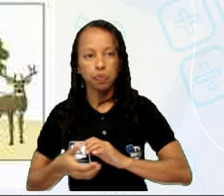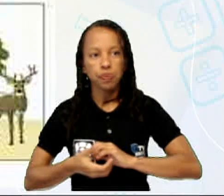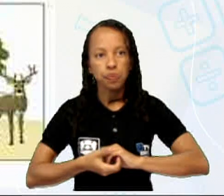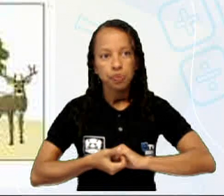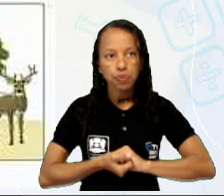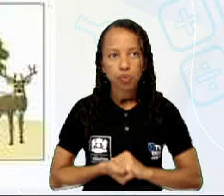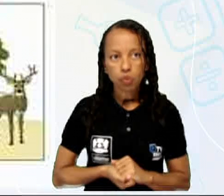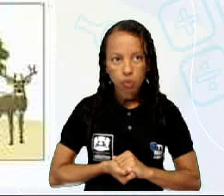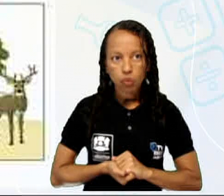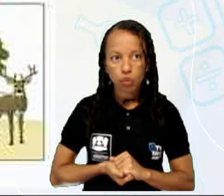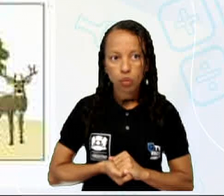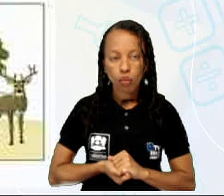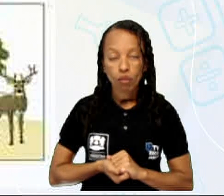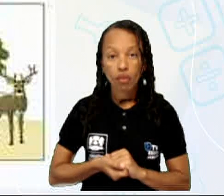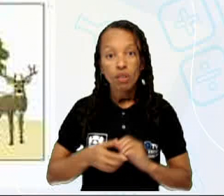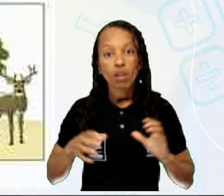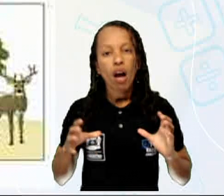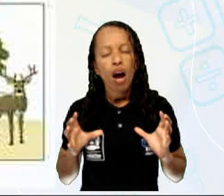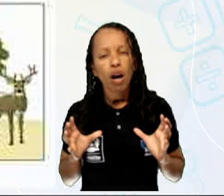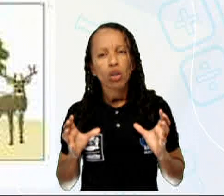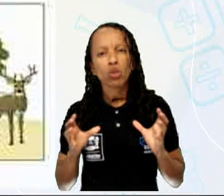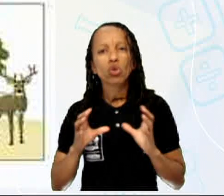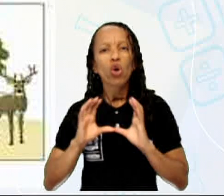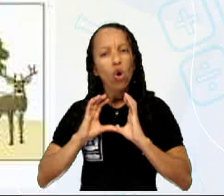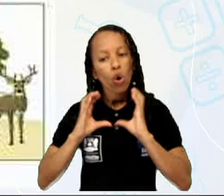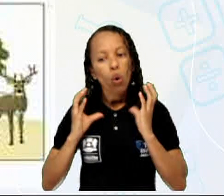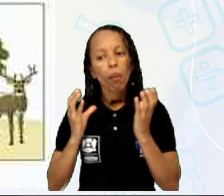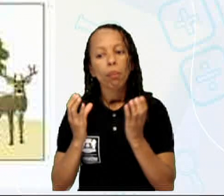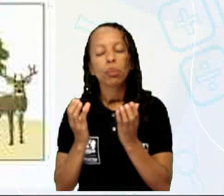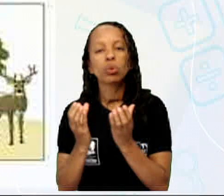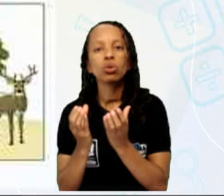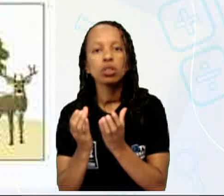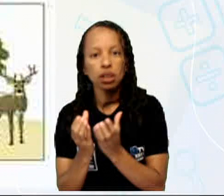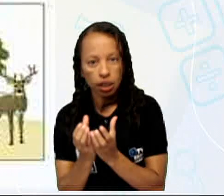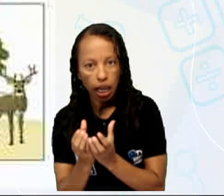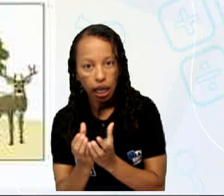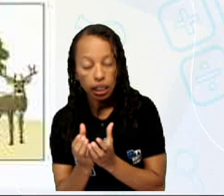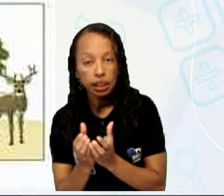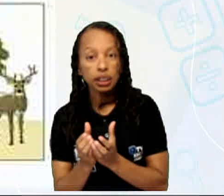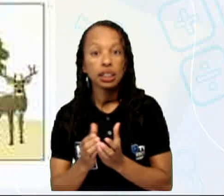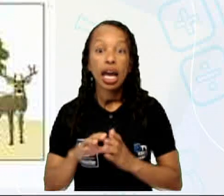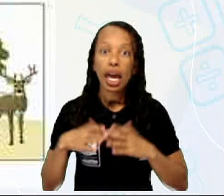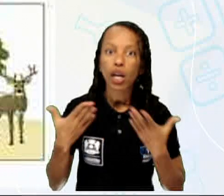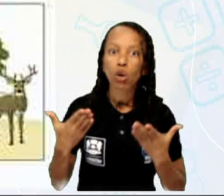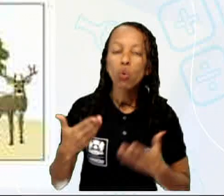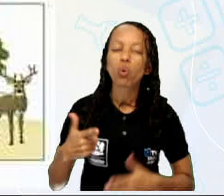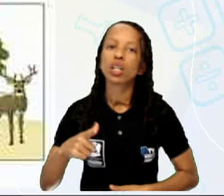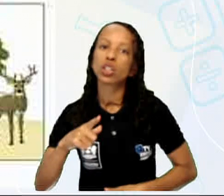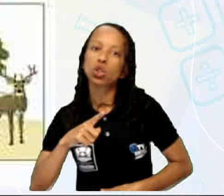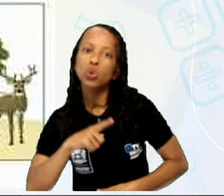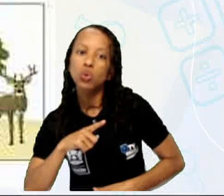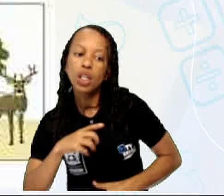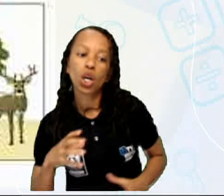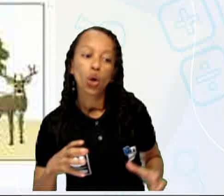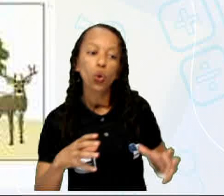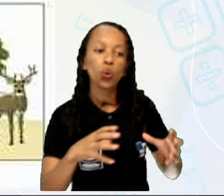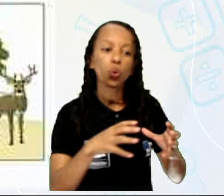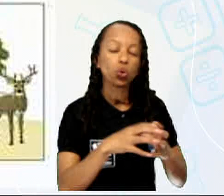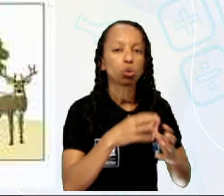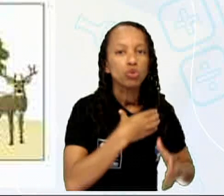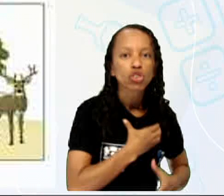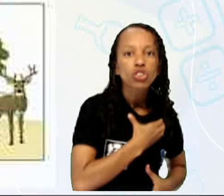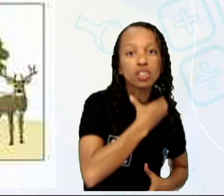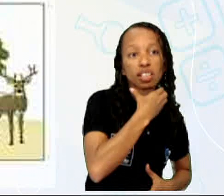há outras populações, grupo de girafas, grupo de alces, grupo de cachorros, então aí nós temos